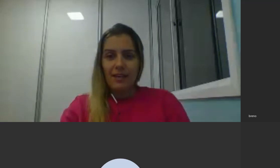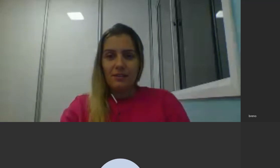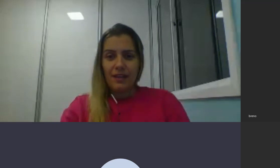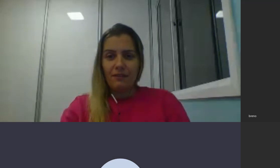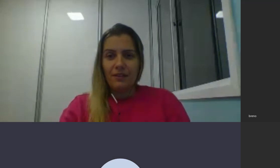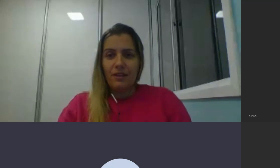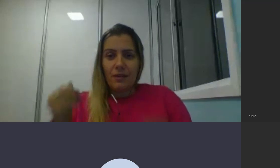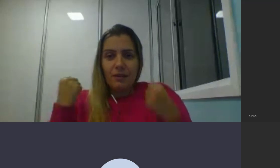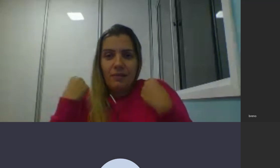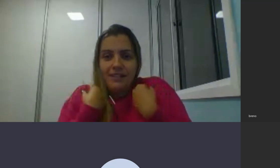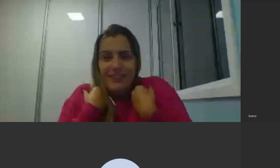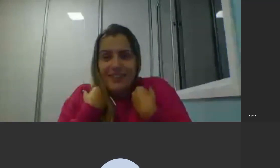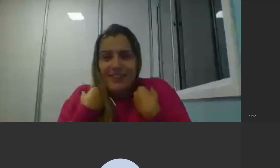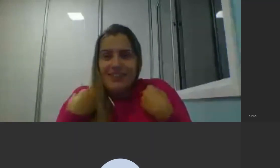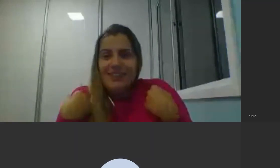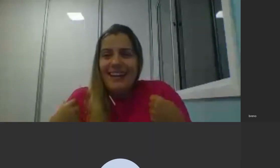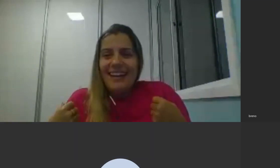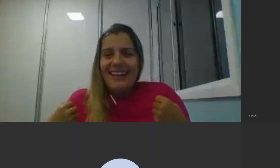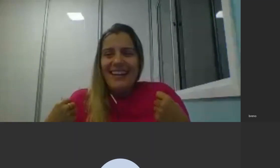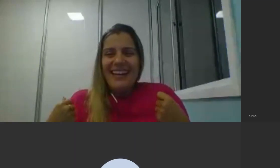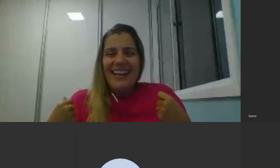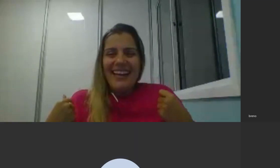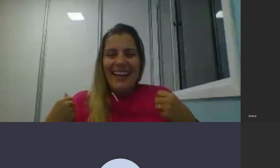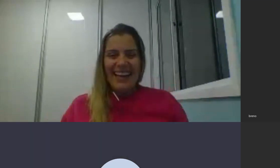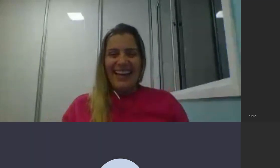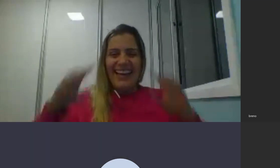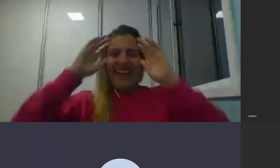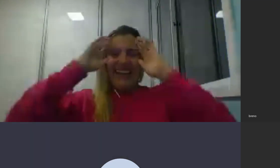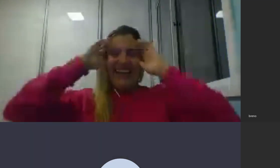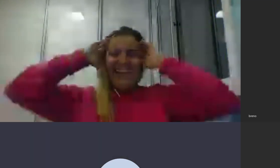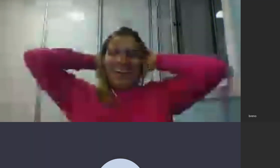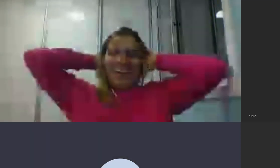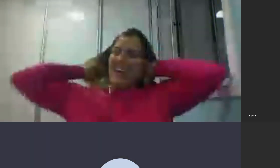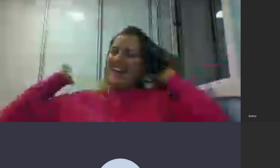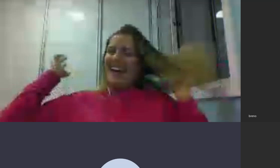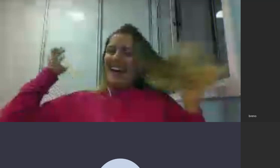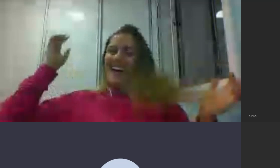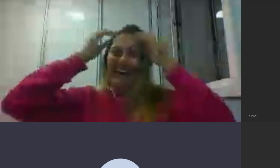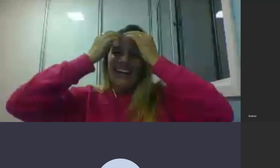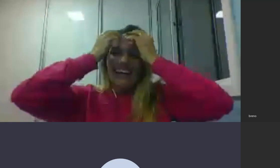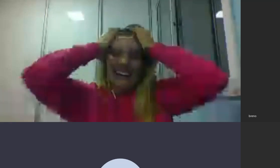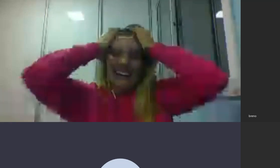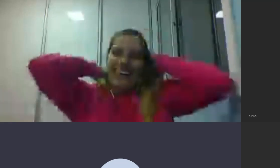Se eu pudesse, eu estava aqui com a cobertinha. A Gislaene? Tendo duas.